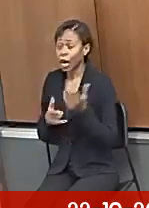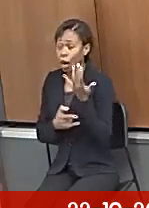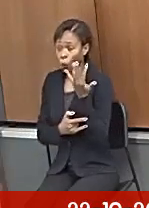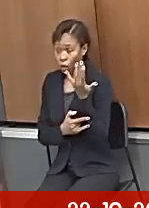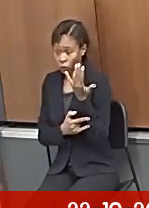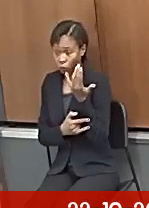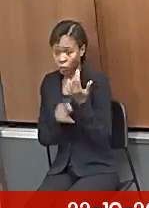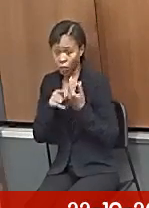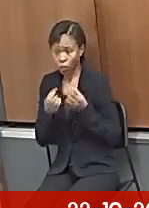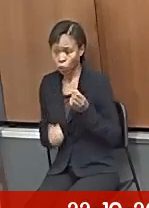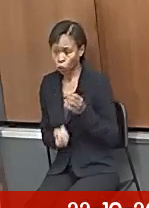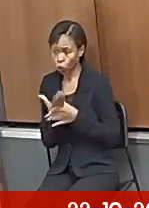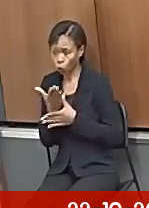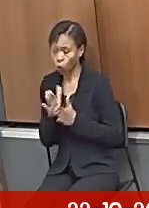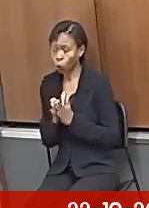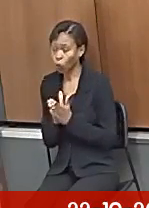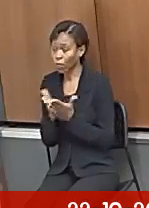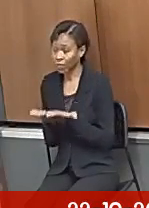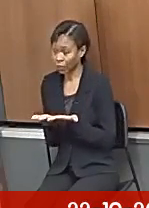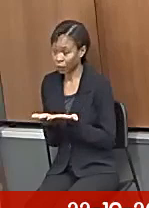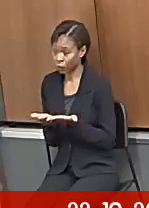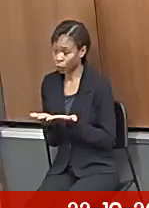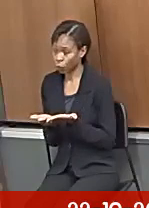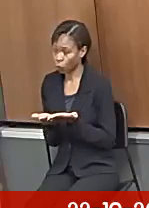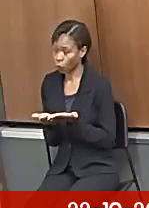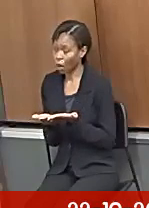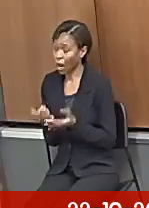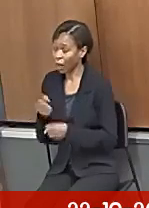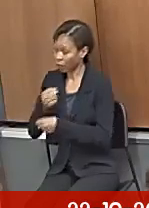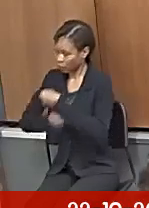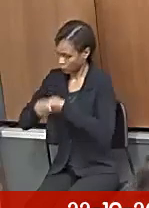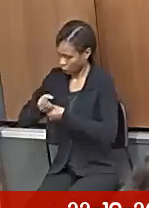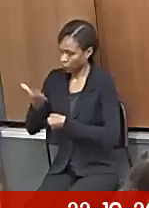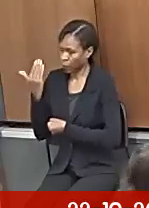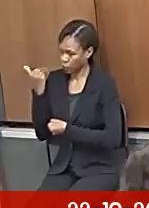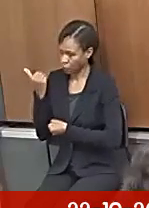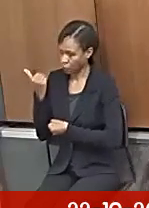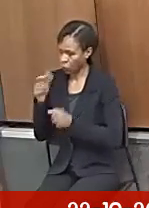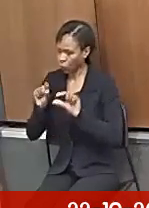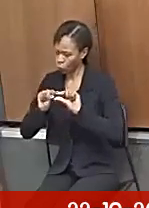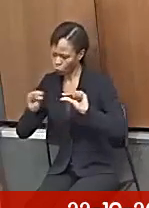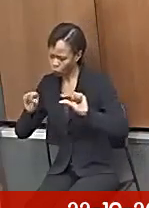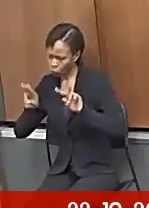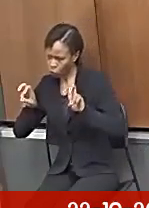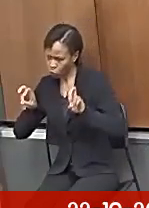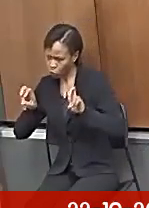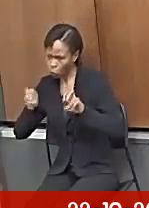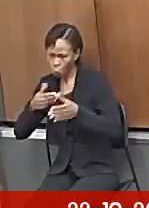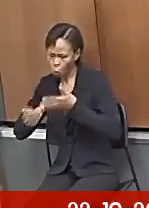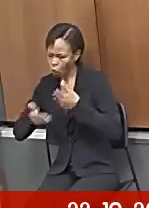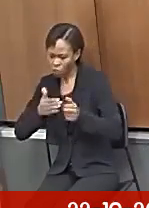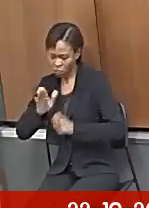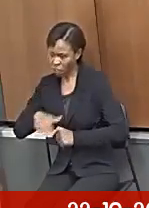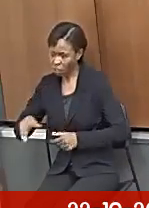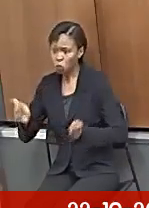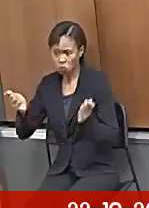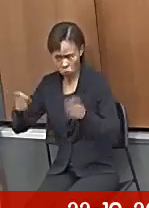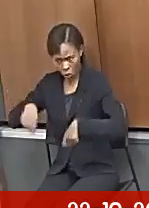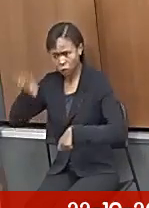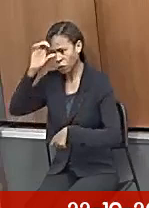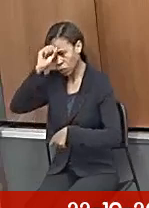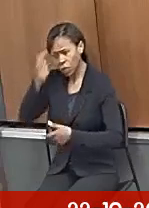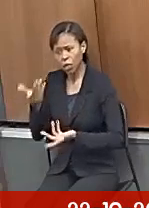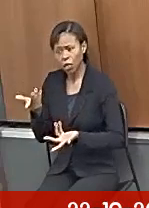lançou esse livro ano passado. Toda criança pode aprender. O aluno com autismo na